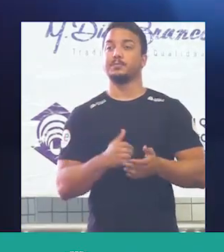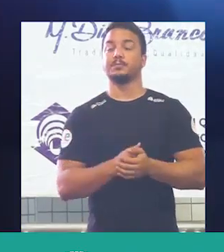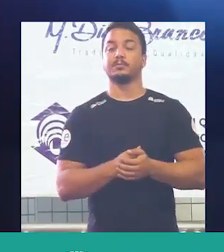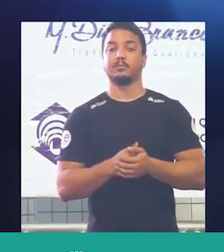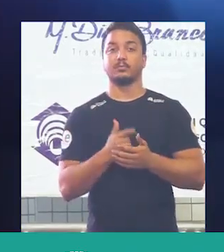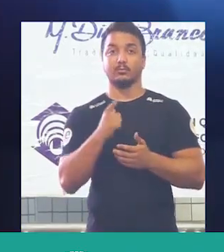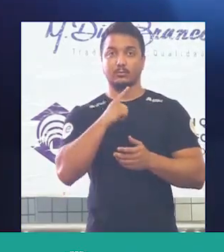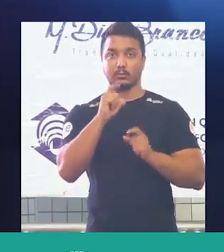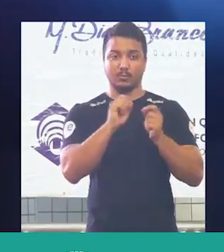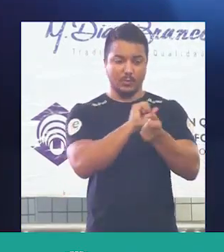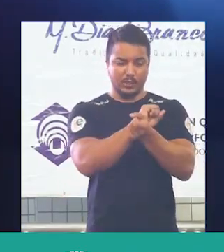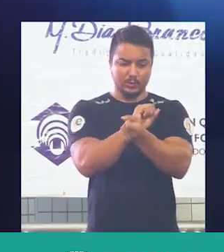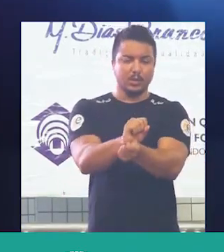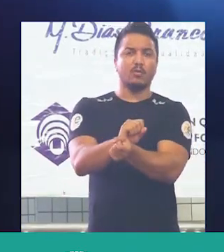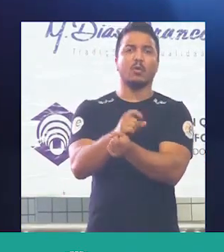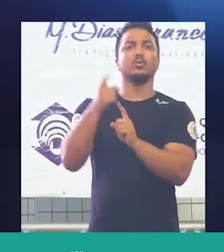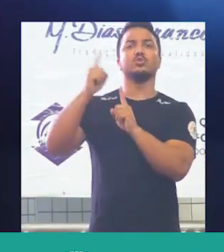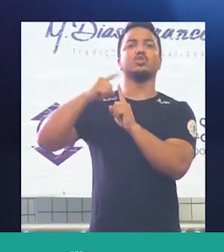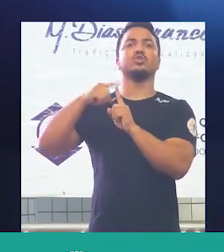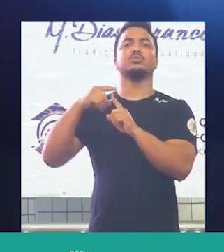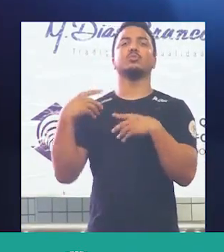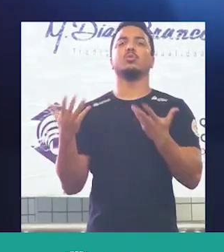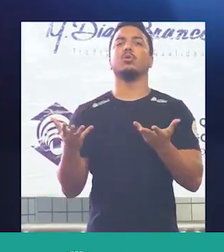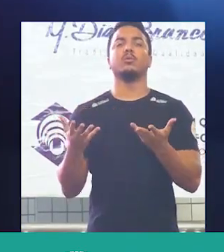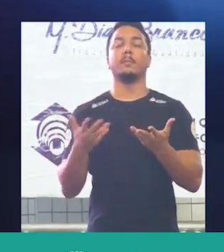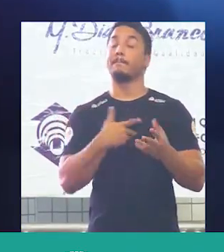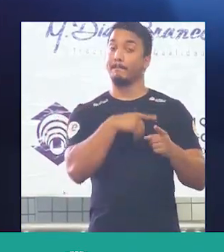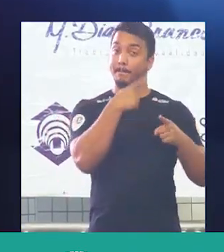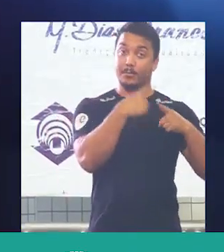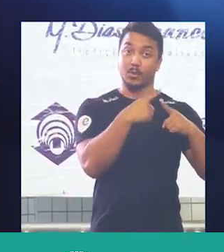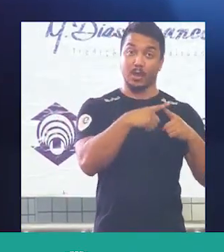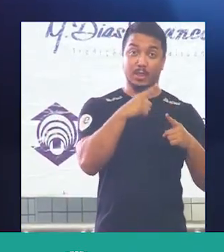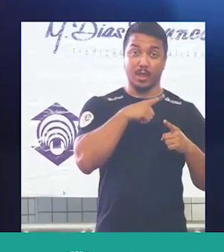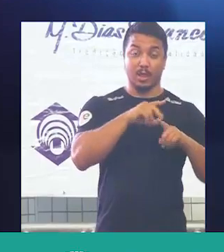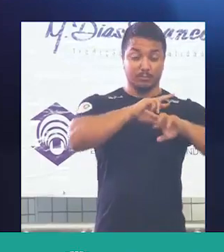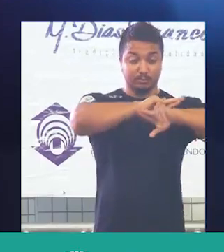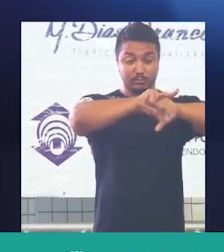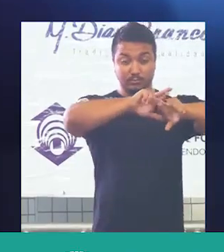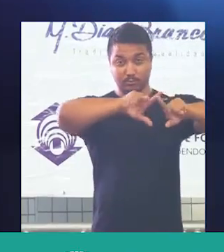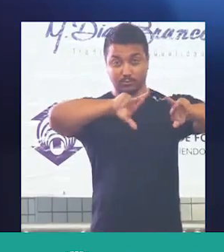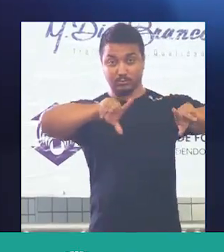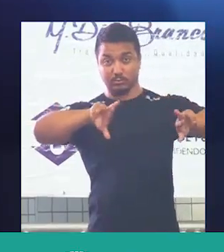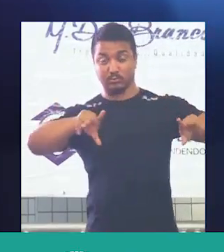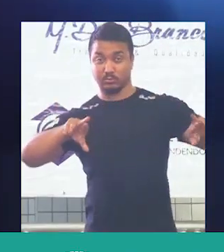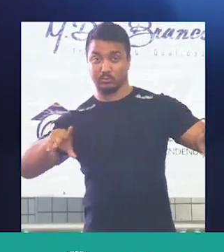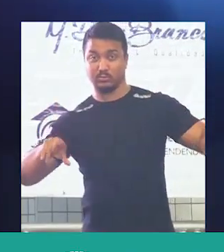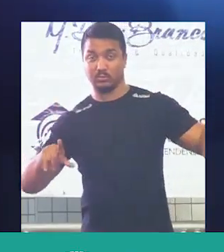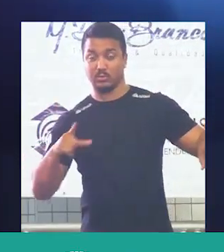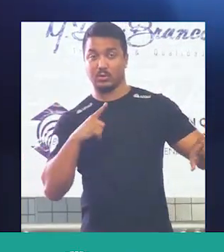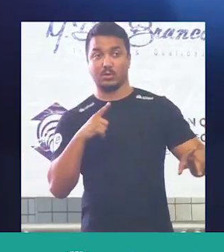é o tipo de escravo que você lembra. E aí nós temos vários.